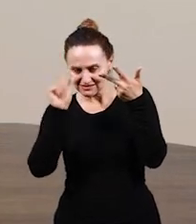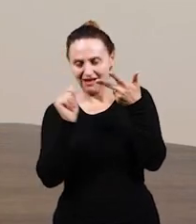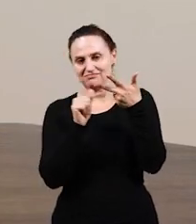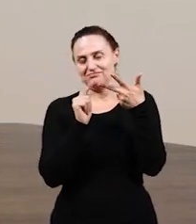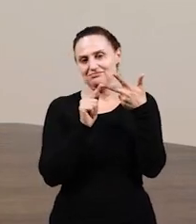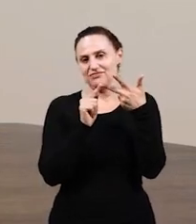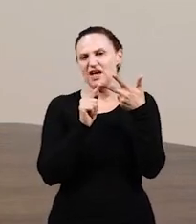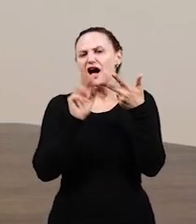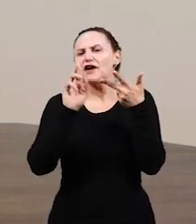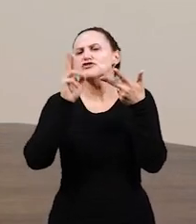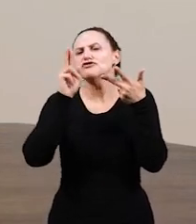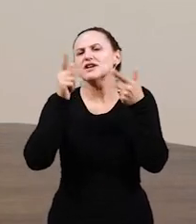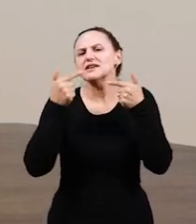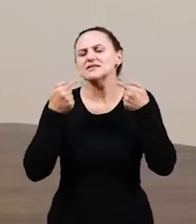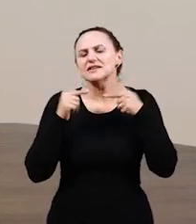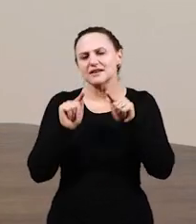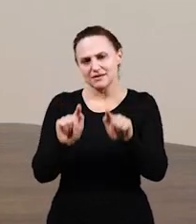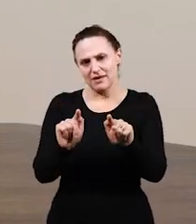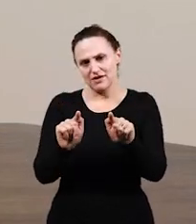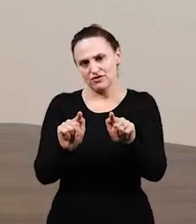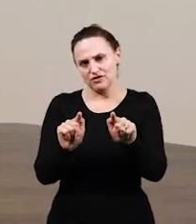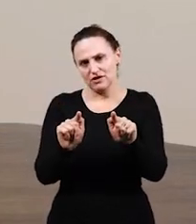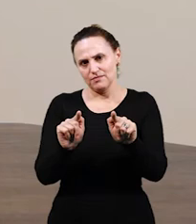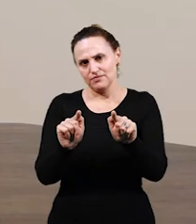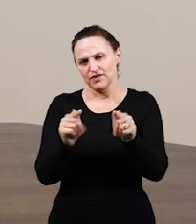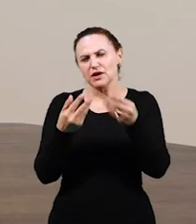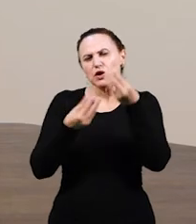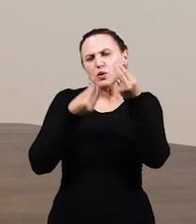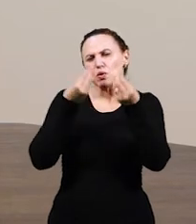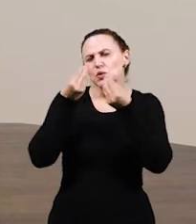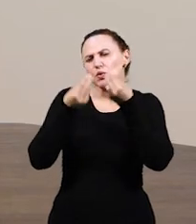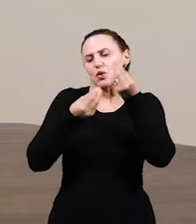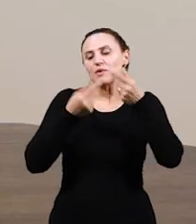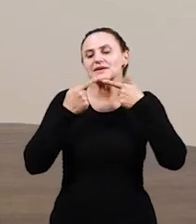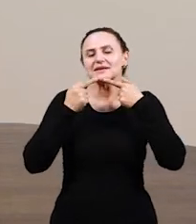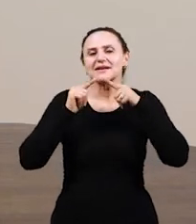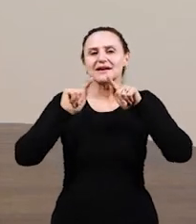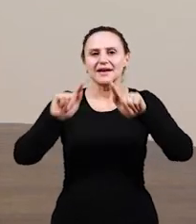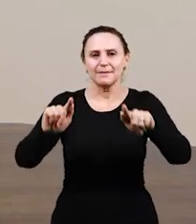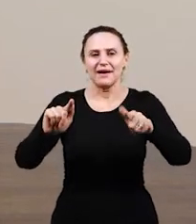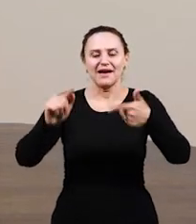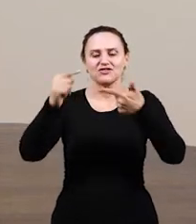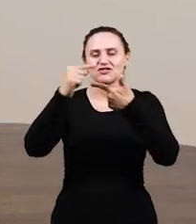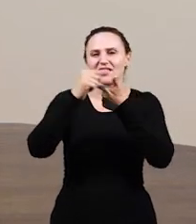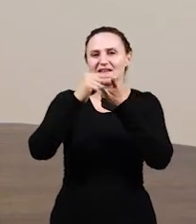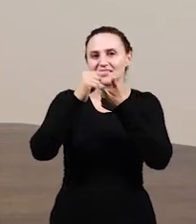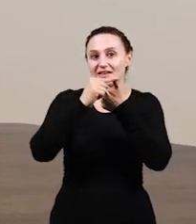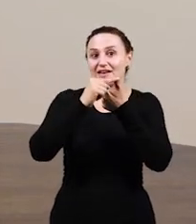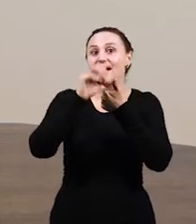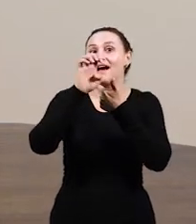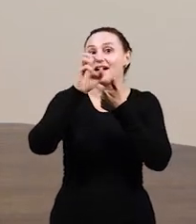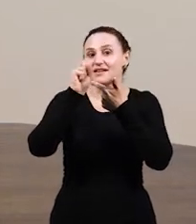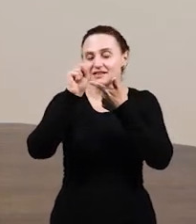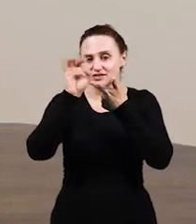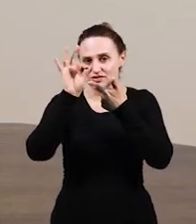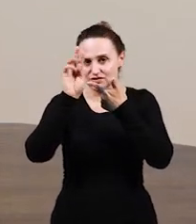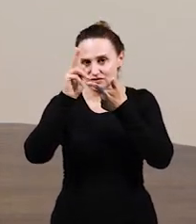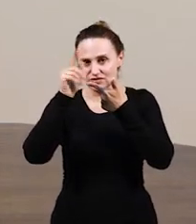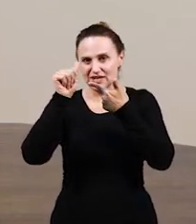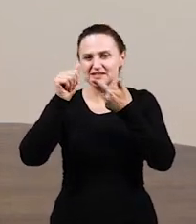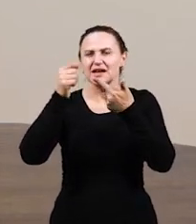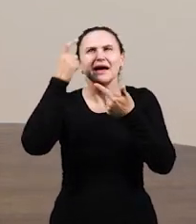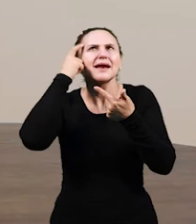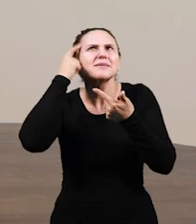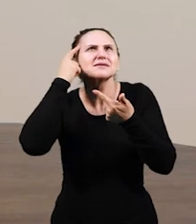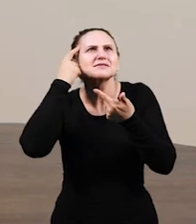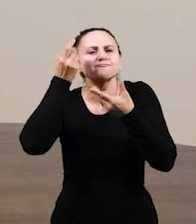estruturalista de uma gramática funcionalista né então eu já disse mas vou repetir a estruturalista vai pensar